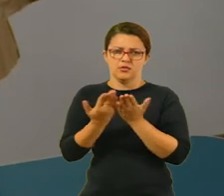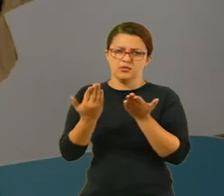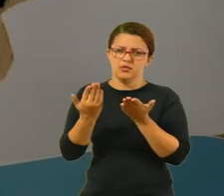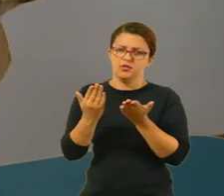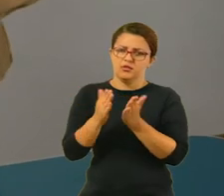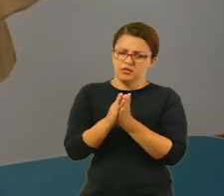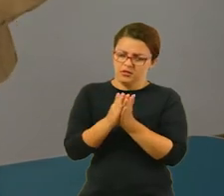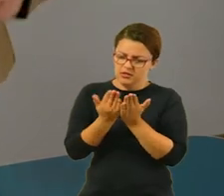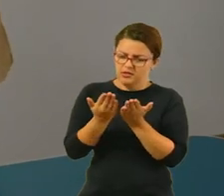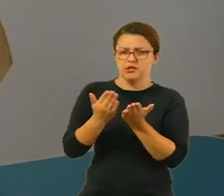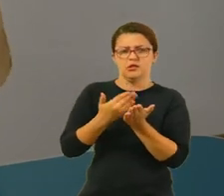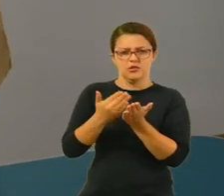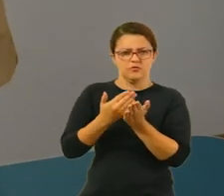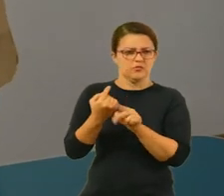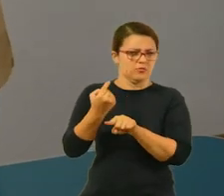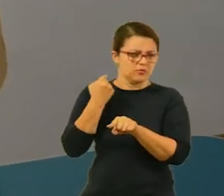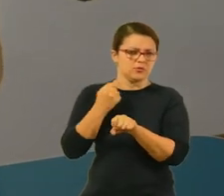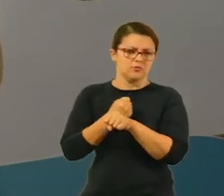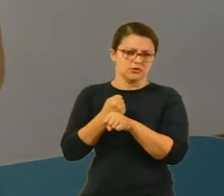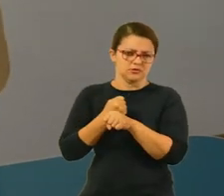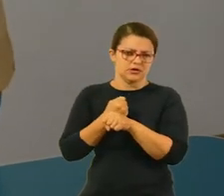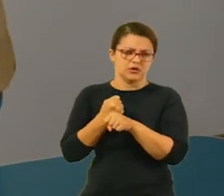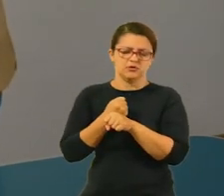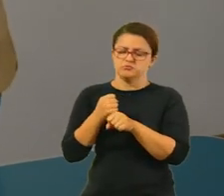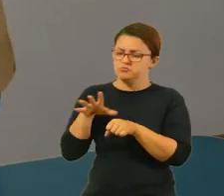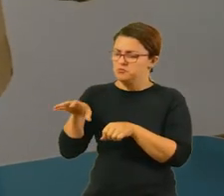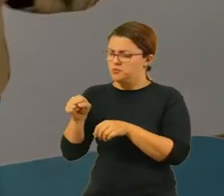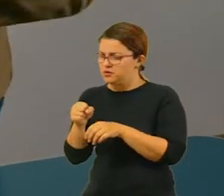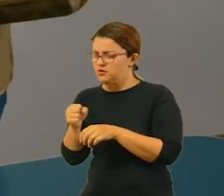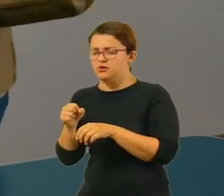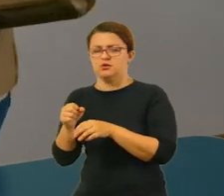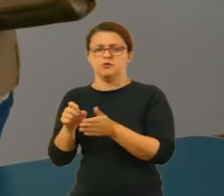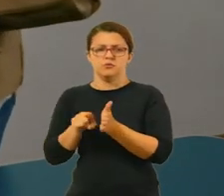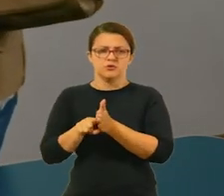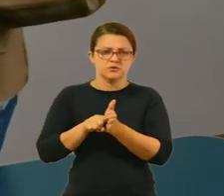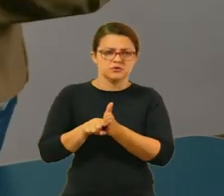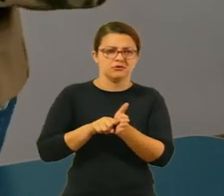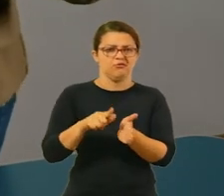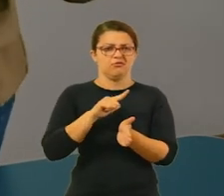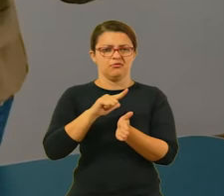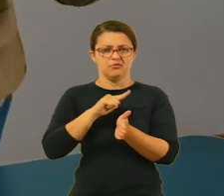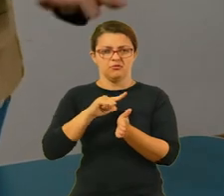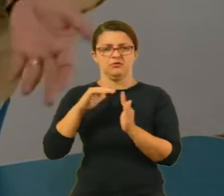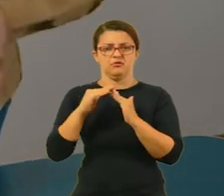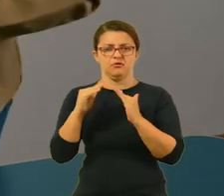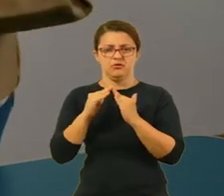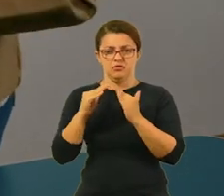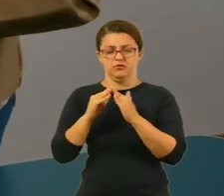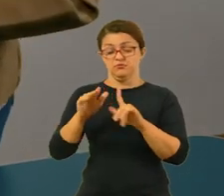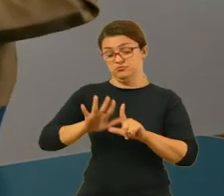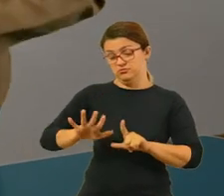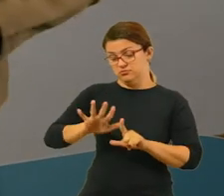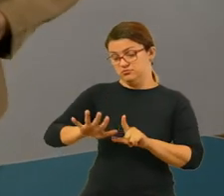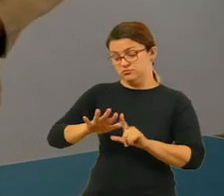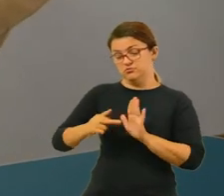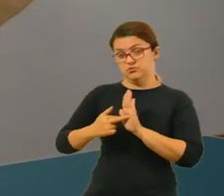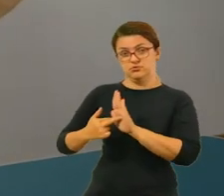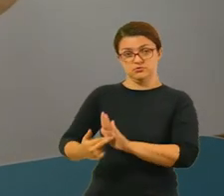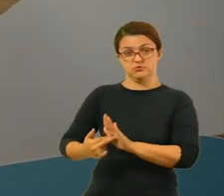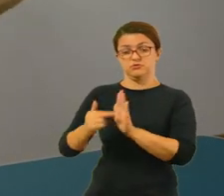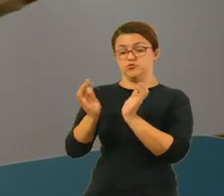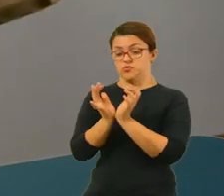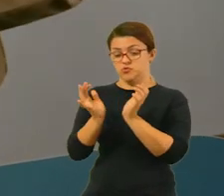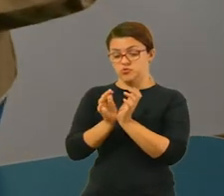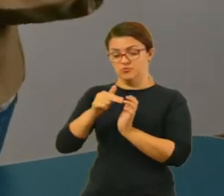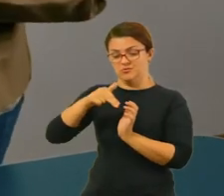livros, às vezes da própria criança, que são livros do ano passado, que já estão lá na gaveta, algum material que vocês tenham,